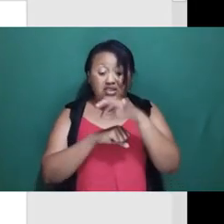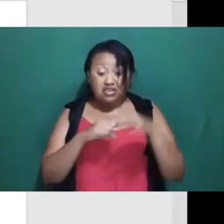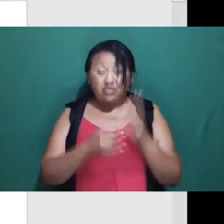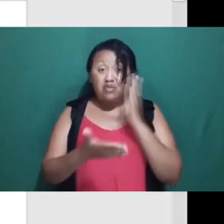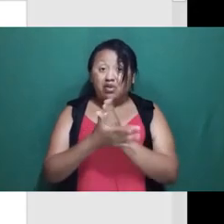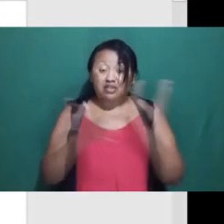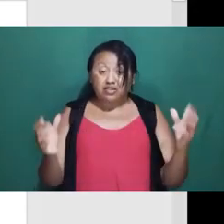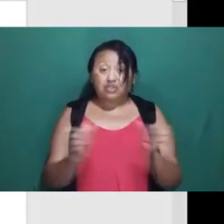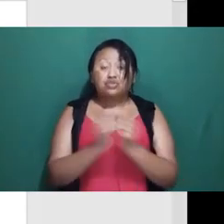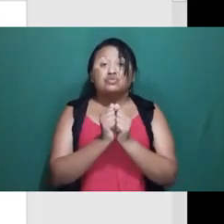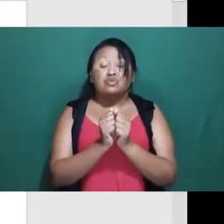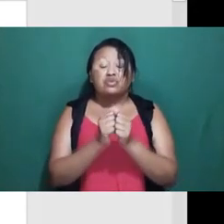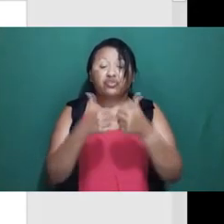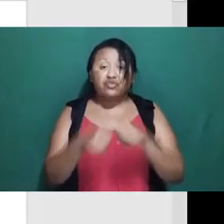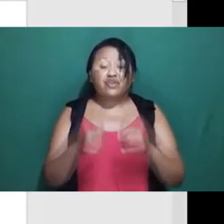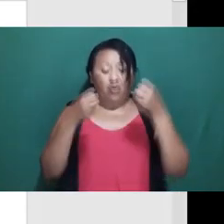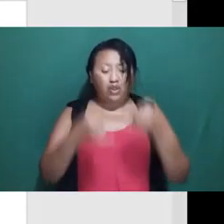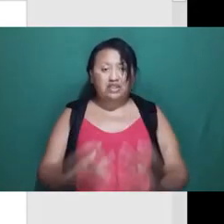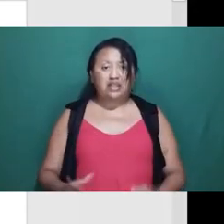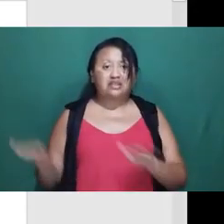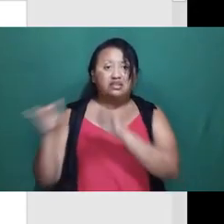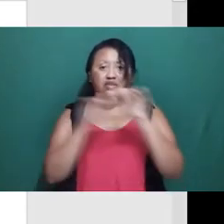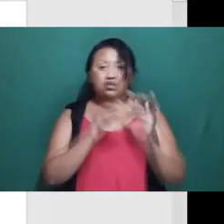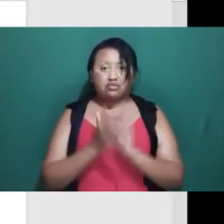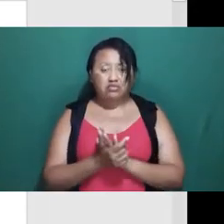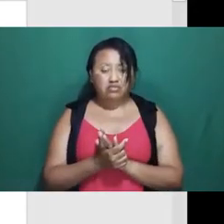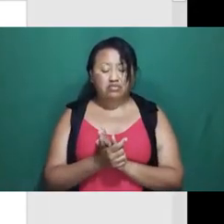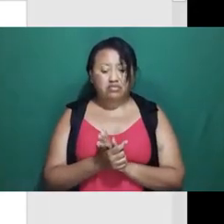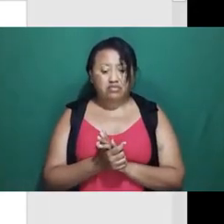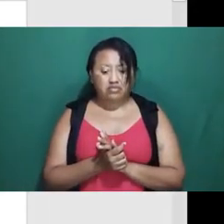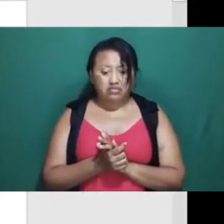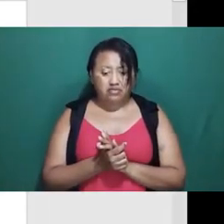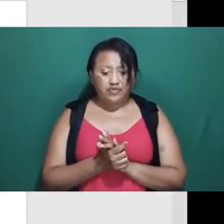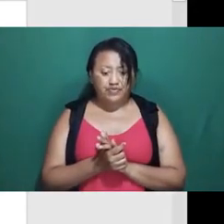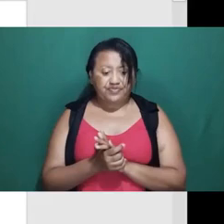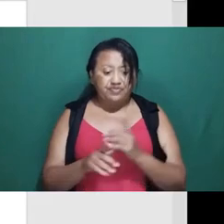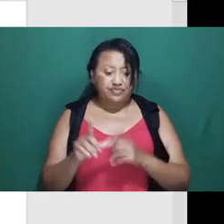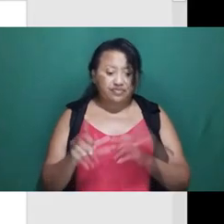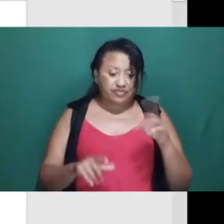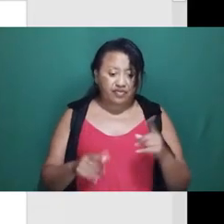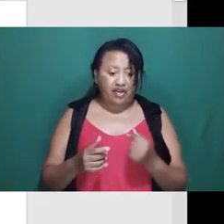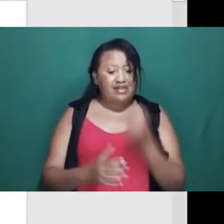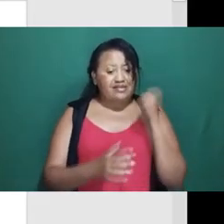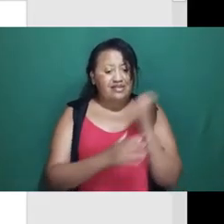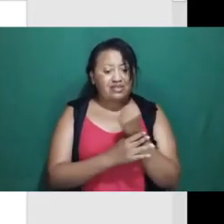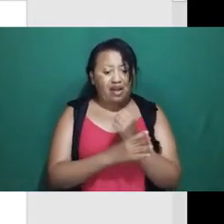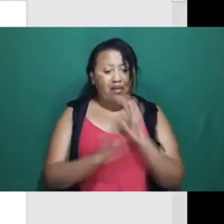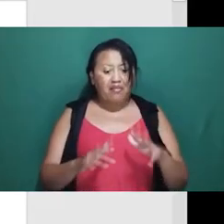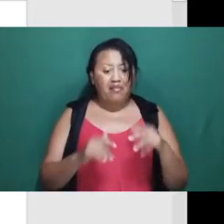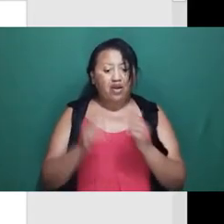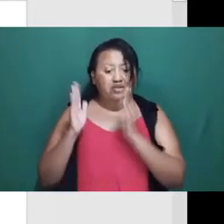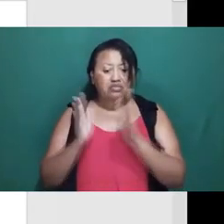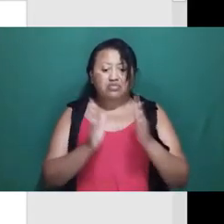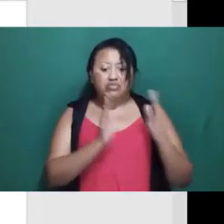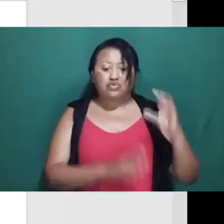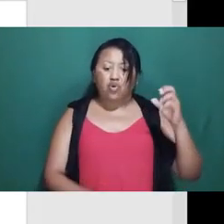cromossomos se juntam e ficam com a mesma quantidade de cromossomos da sala somáticas né letra D diz para garantir o melhor distribuição dos